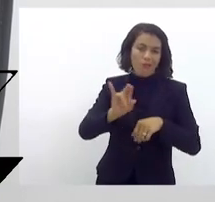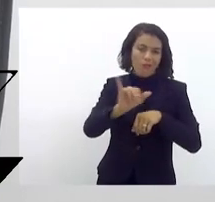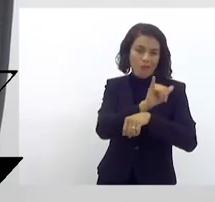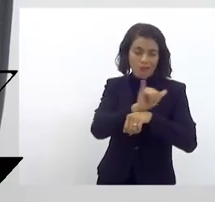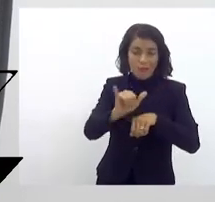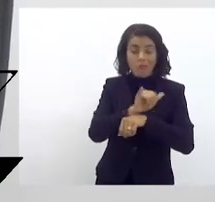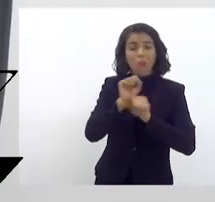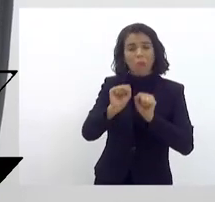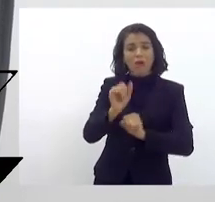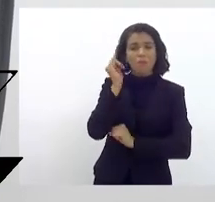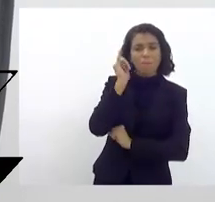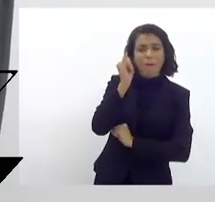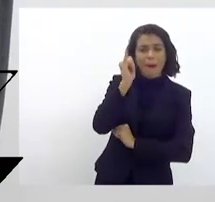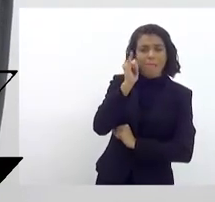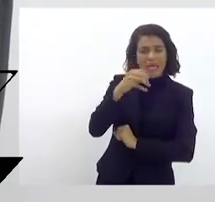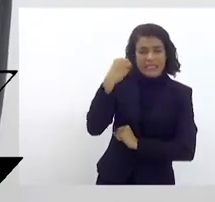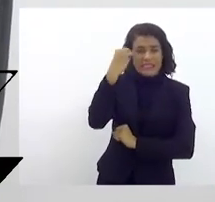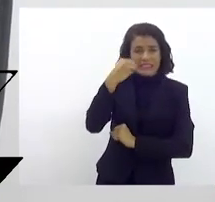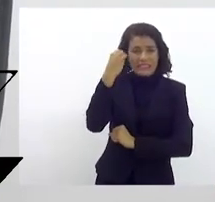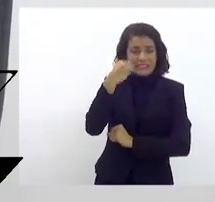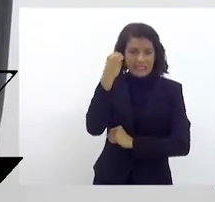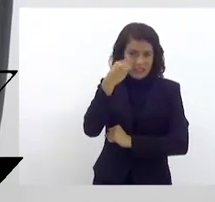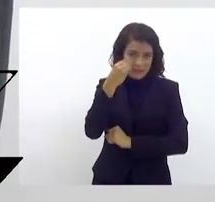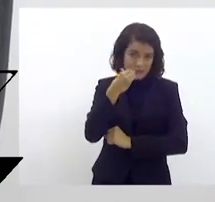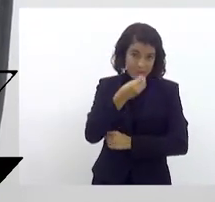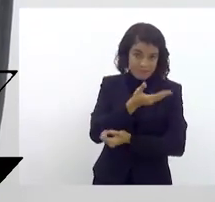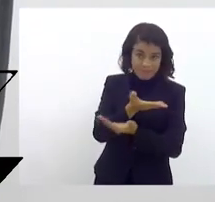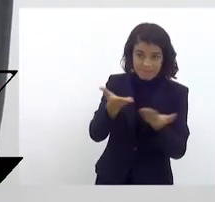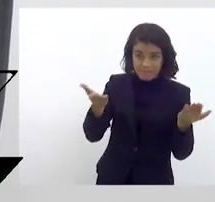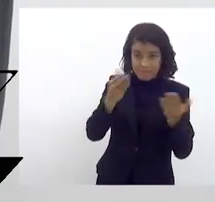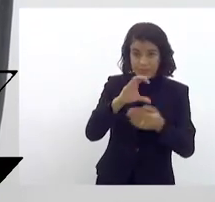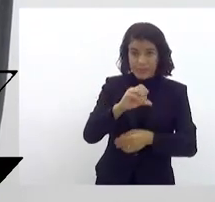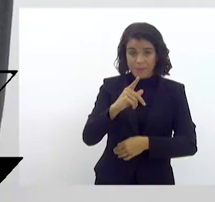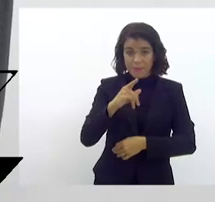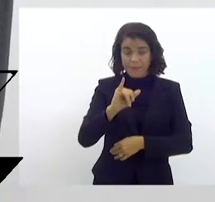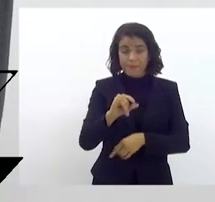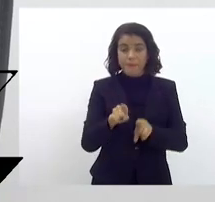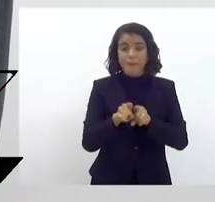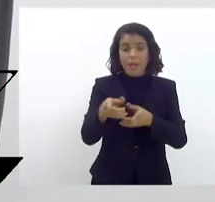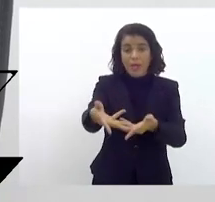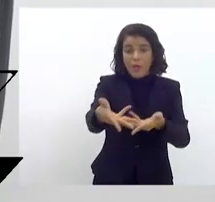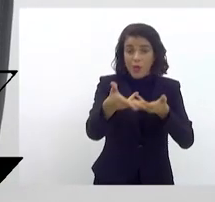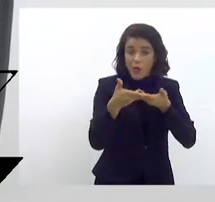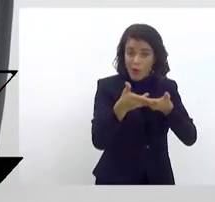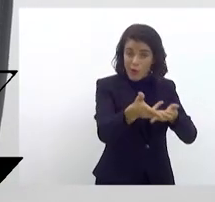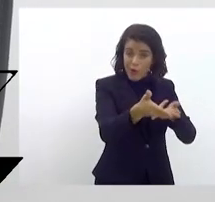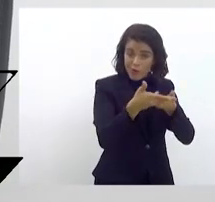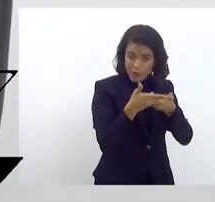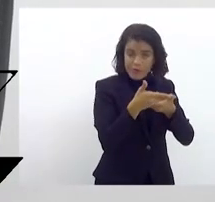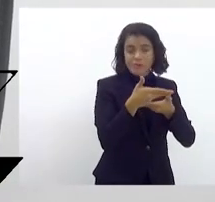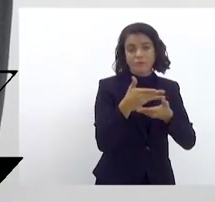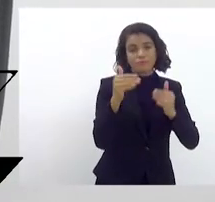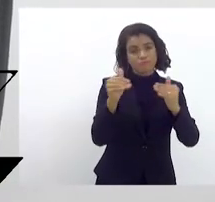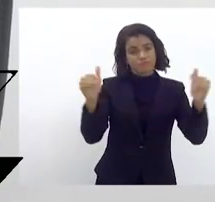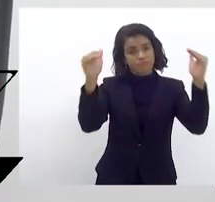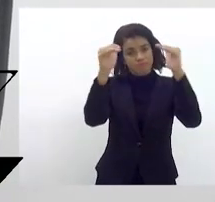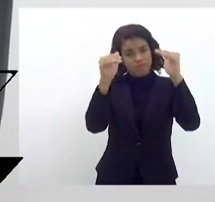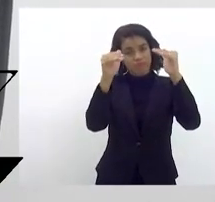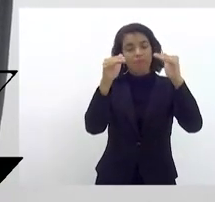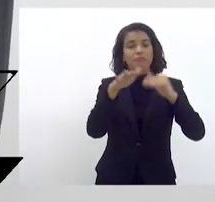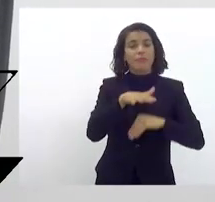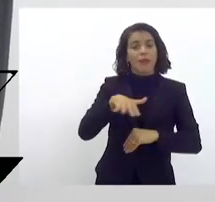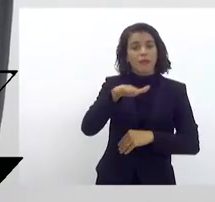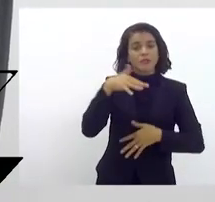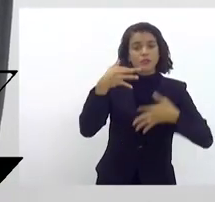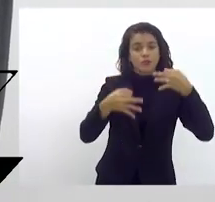possa relatar suas experiências aos membros da CPI de a convocação de autoridade do de